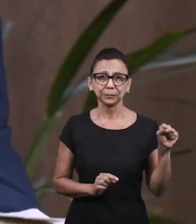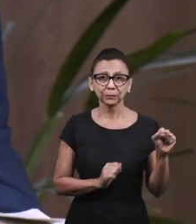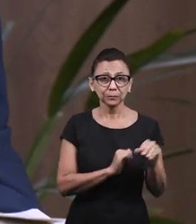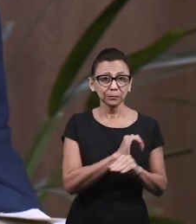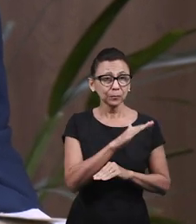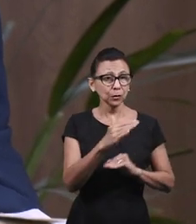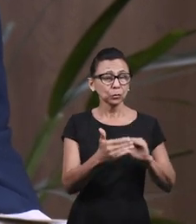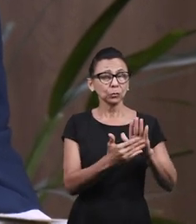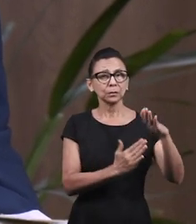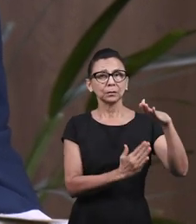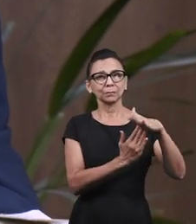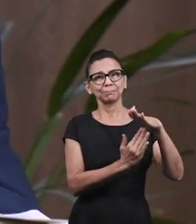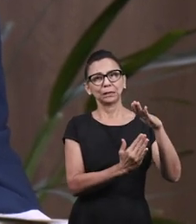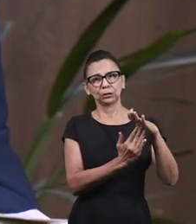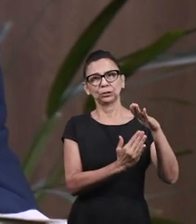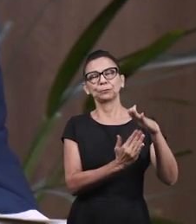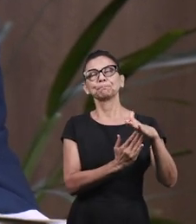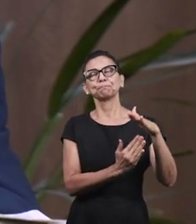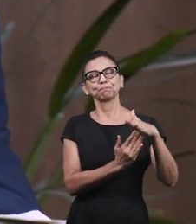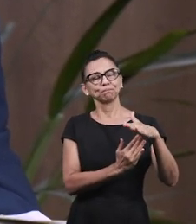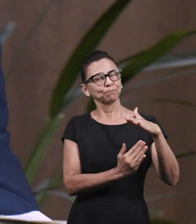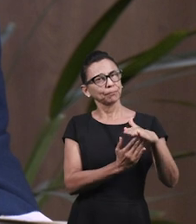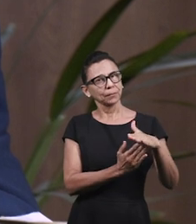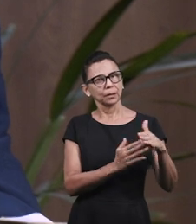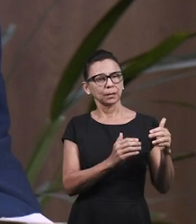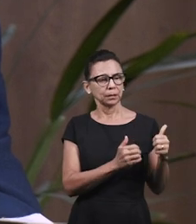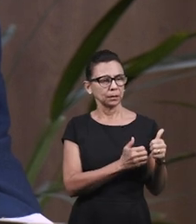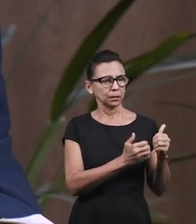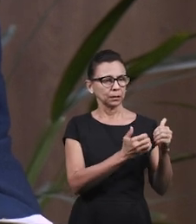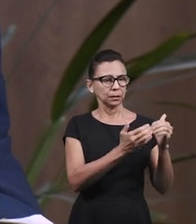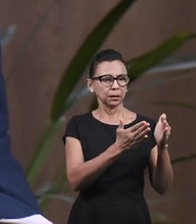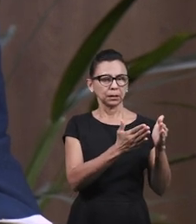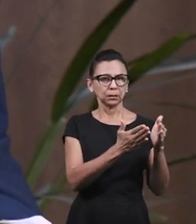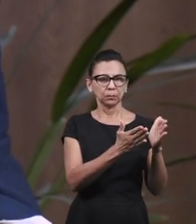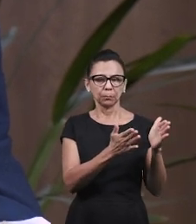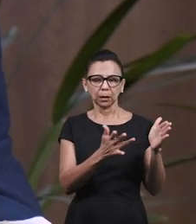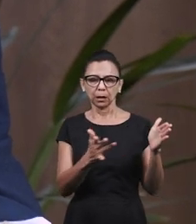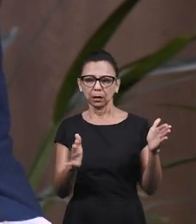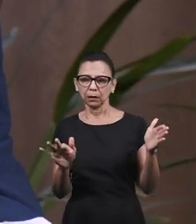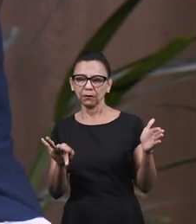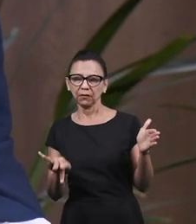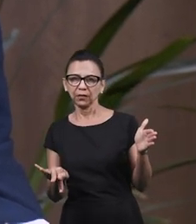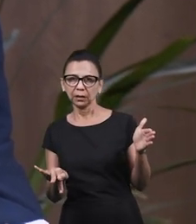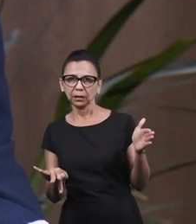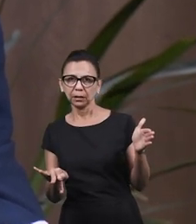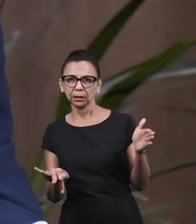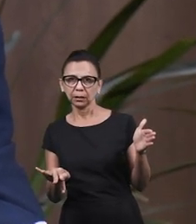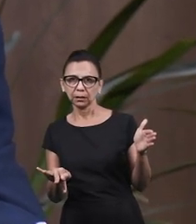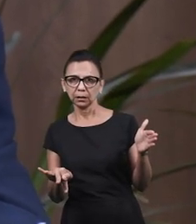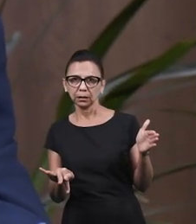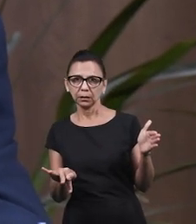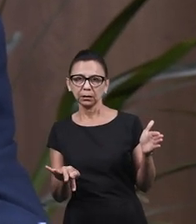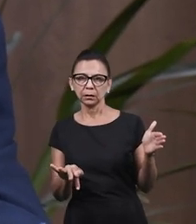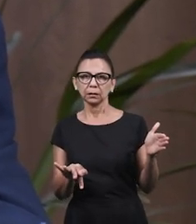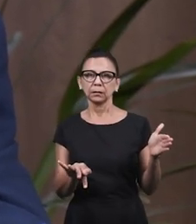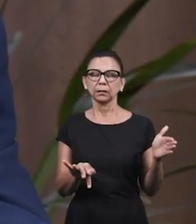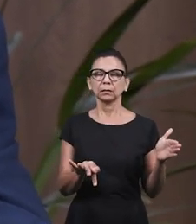neste universo é limitado. Tudo tem início e tem fim. Não existe nada